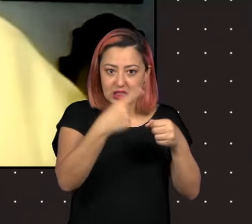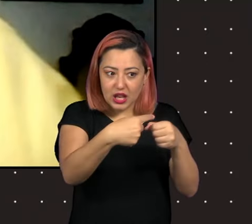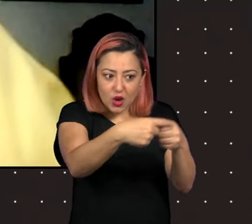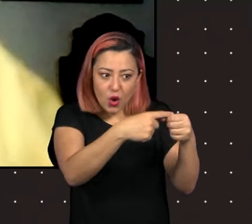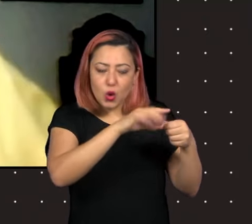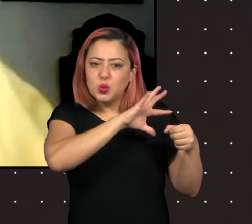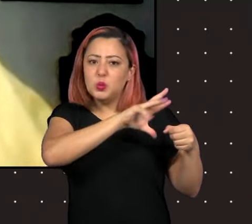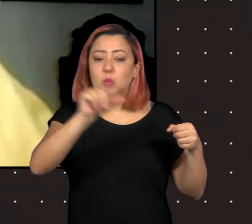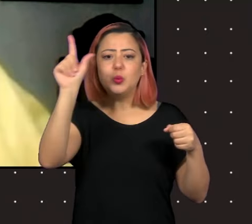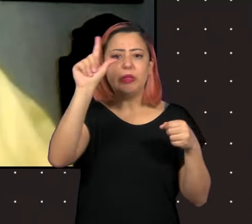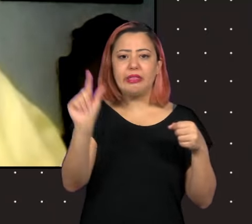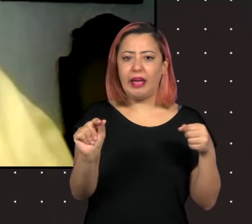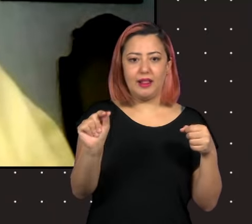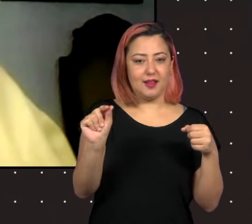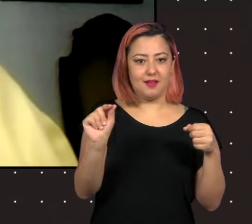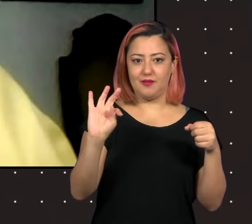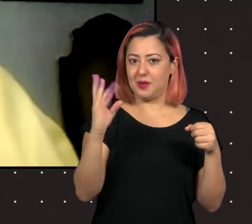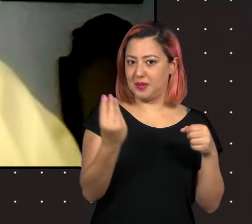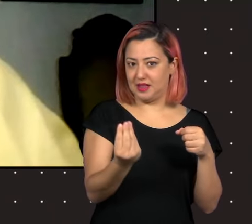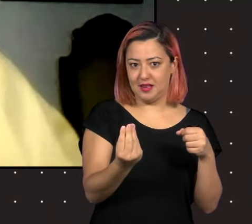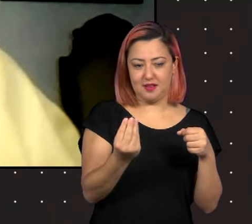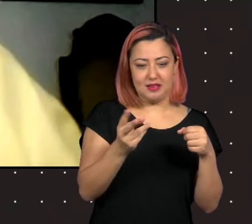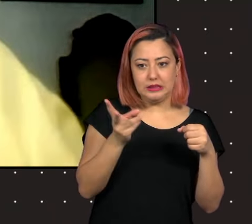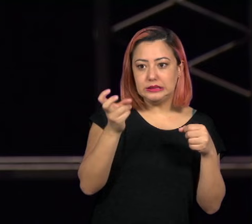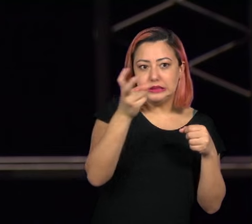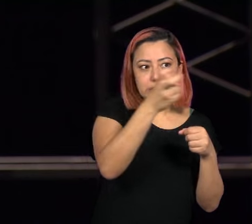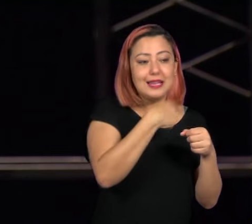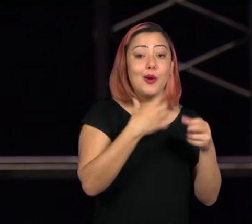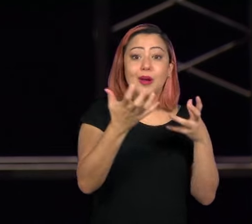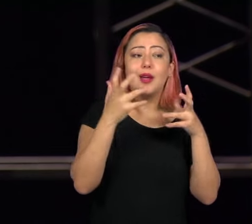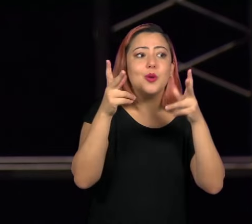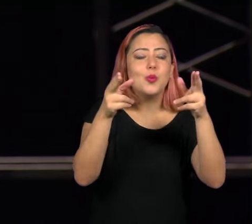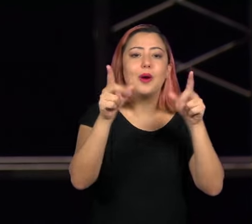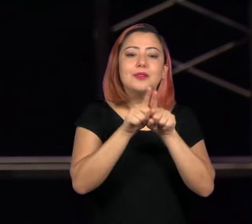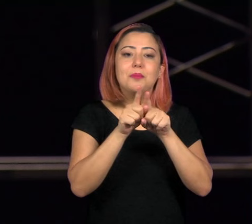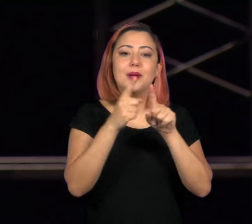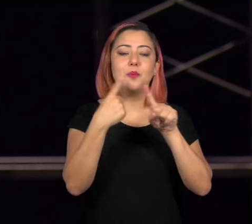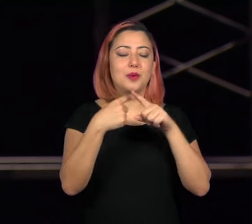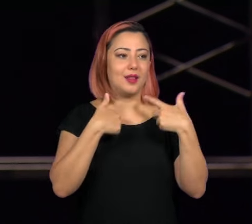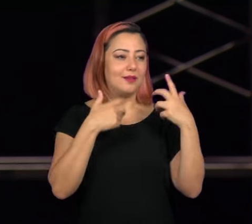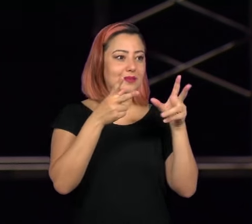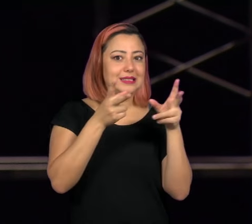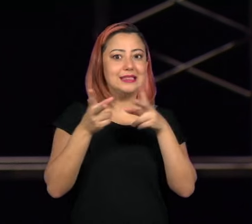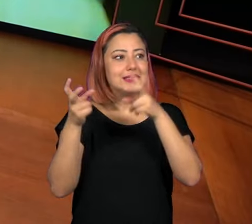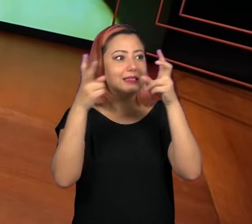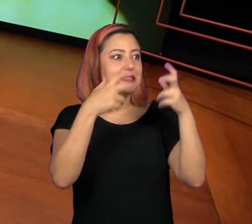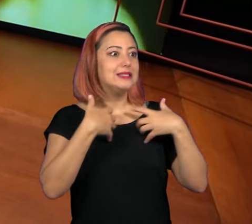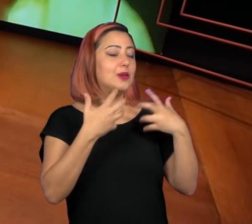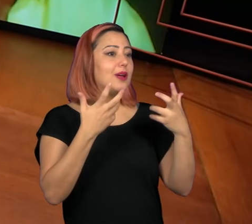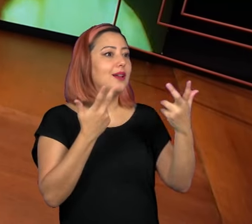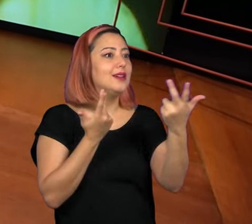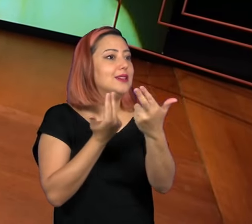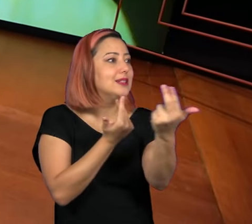brasileiro. Era tudo cacamano. Mas eu era turco, eles não eram cacamano.